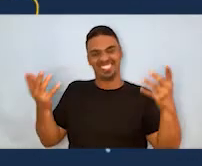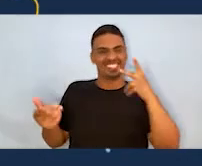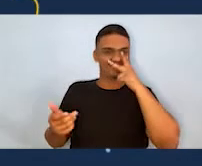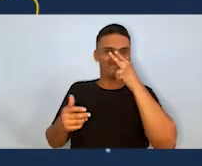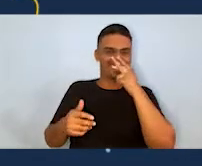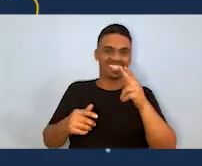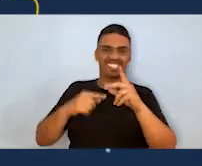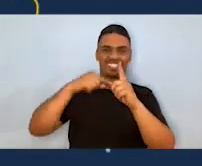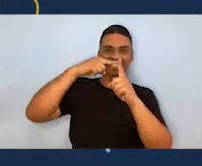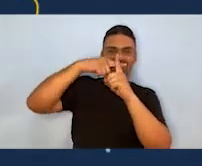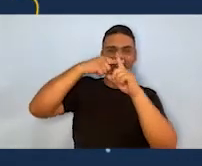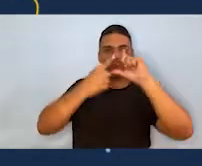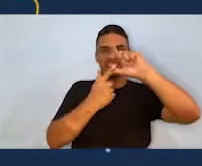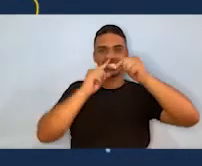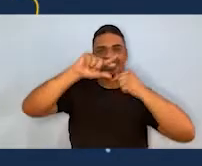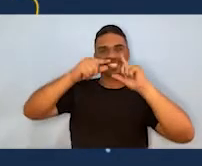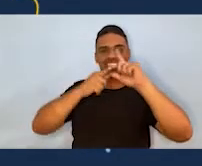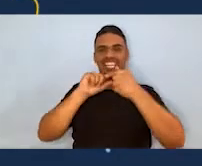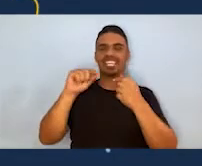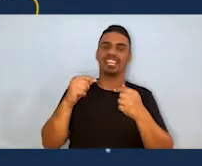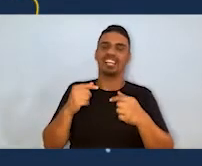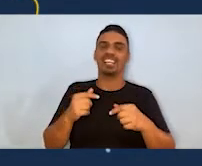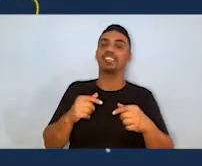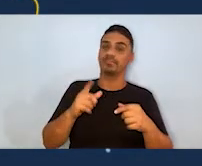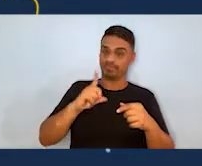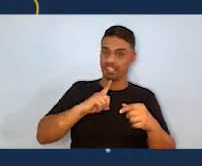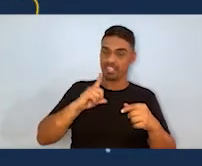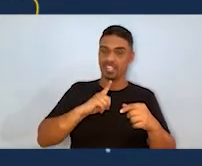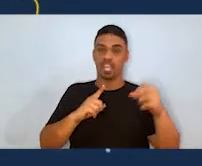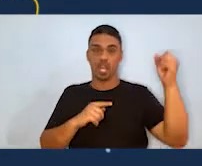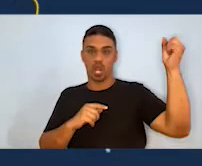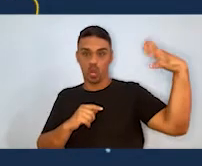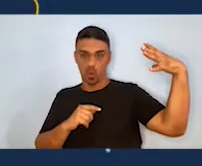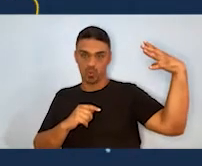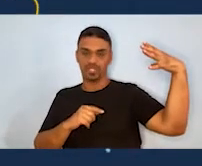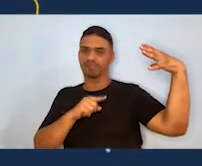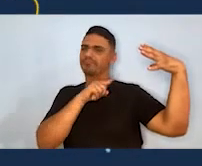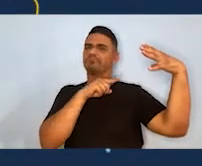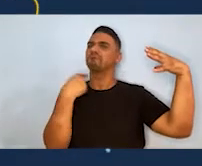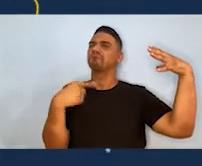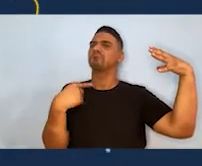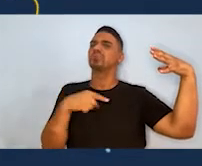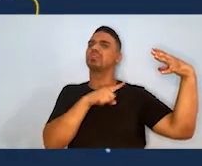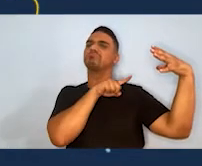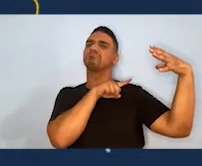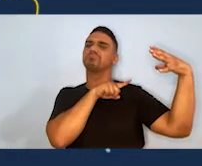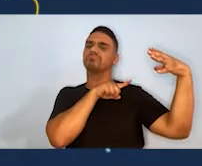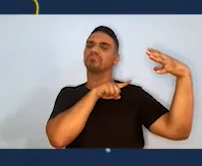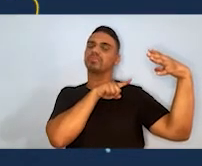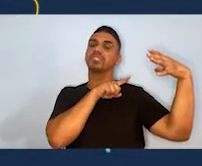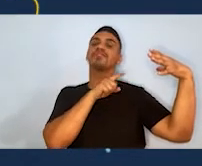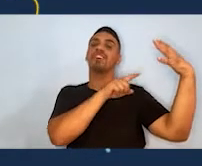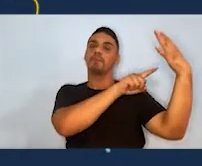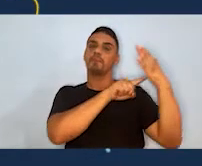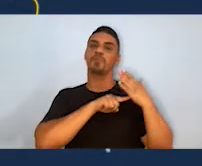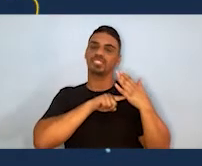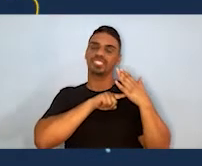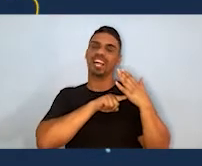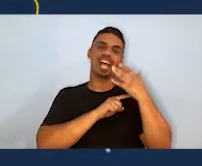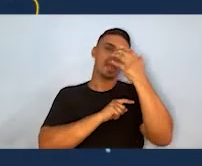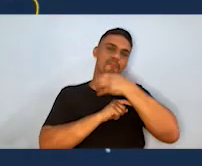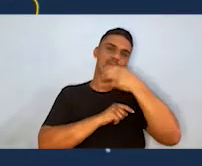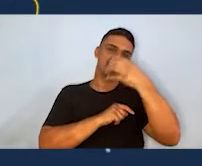parada assim. Então aqui, vocês têm um ponto de luz. Por que isso? Bom, isso aqui vai mostrar que a maçã está